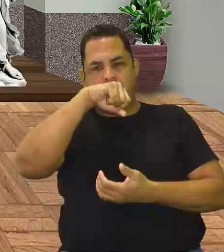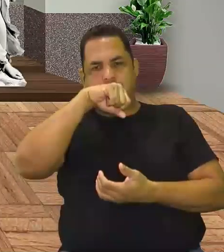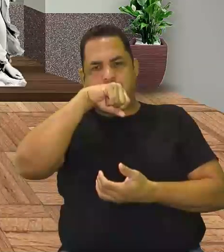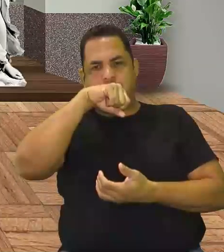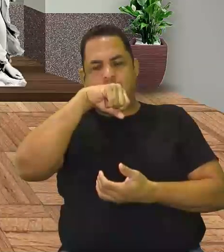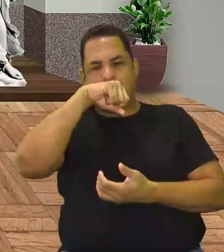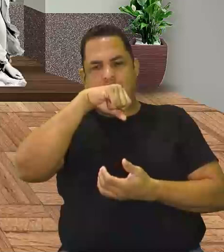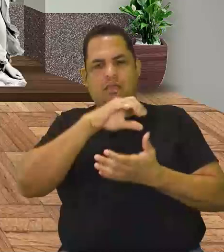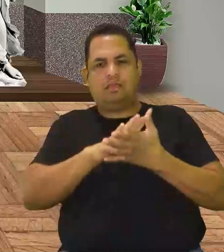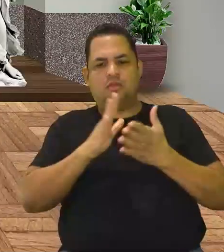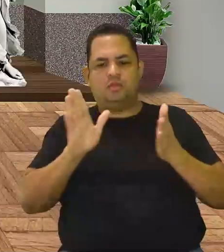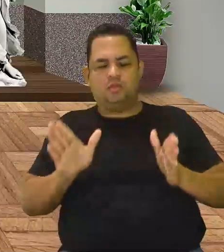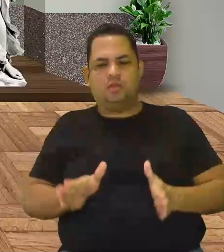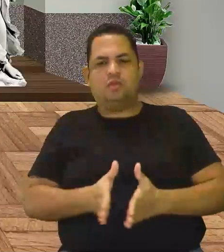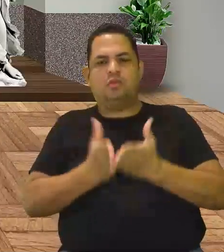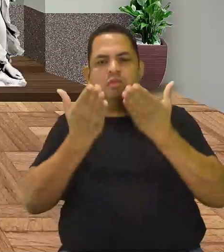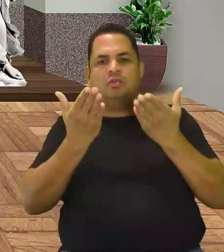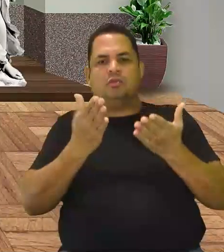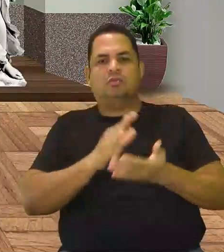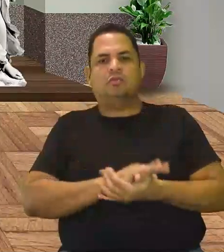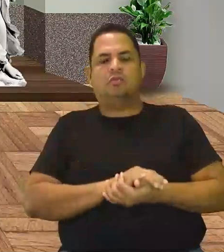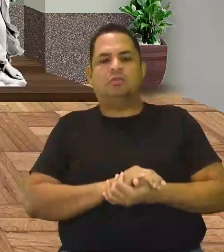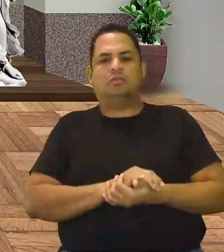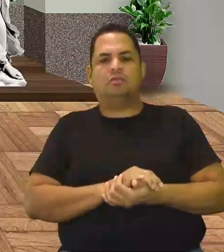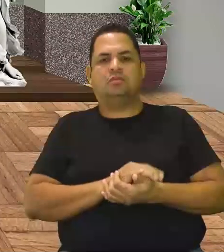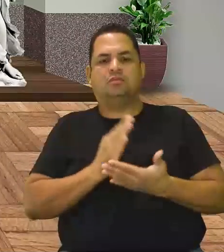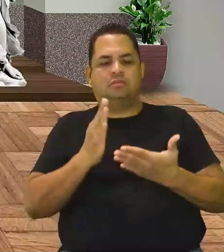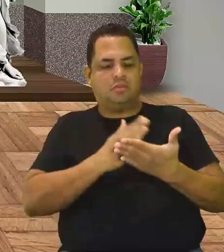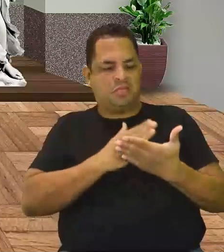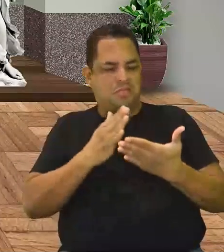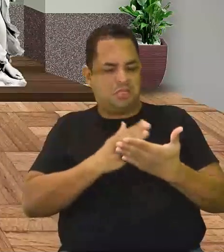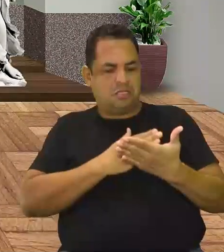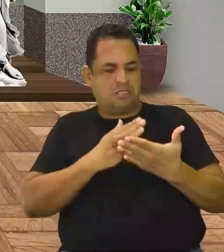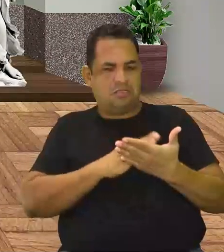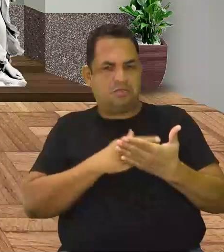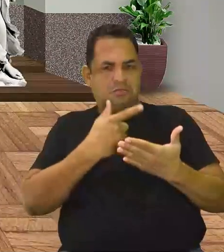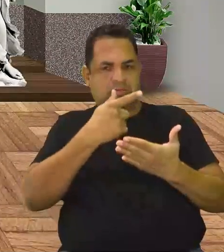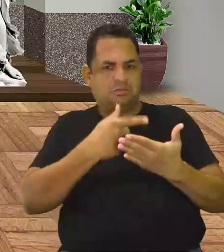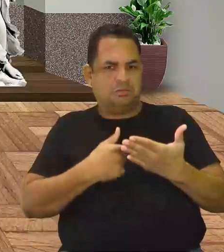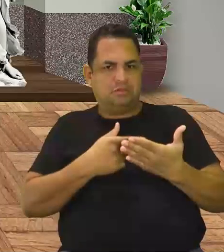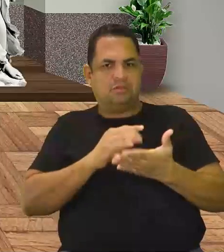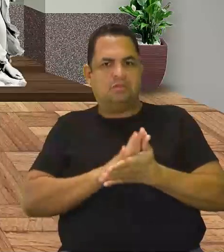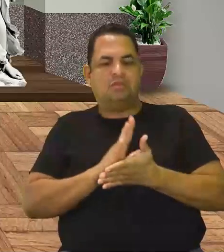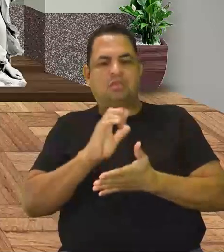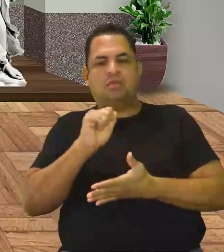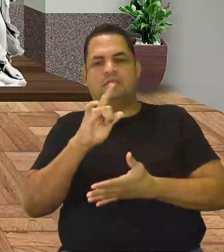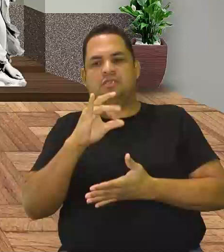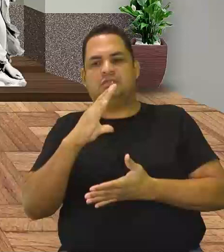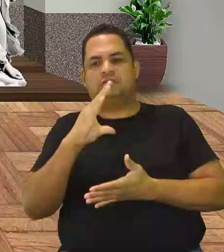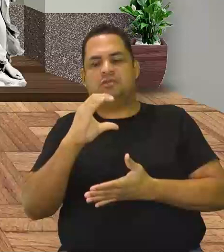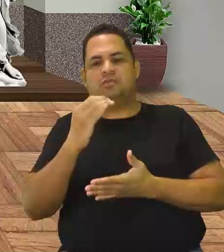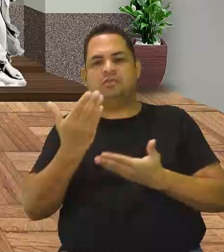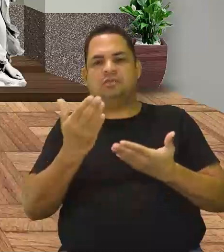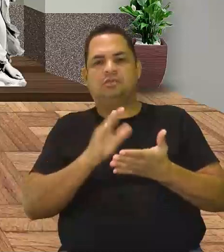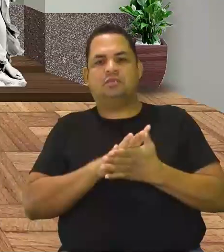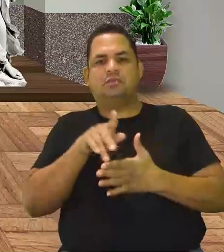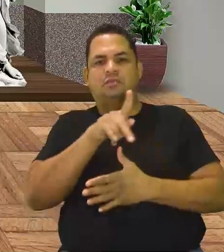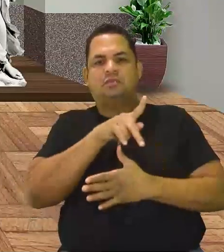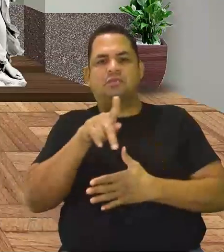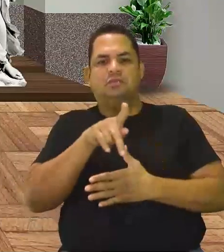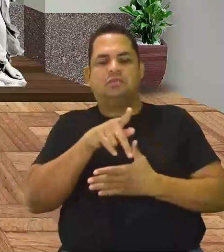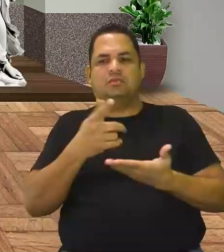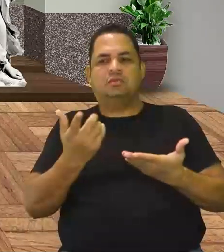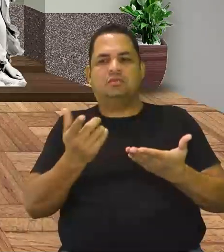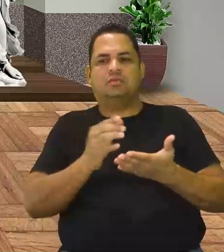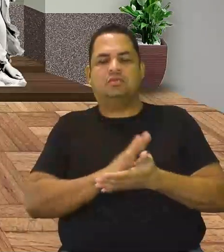Getúlio Vargas estava na cartilha do menino que aprendeu o abecedário, lembra do abecedário? Professores aí